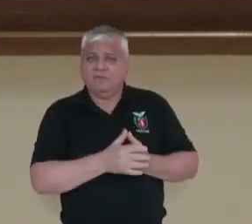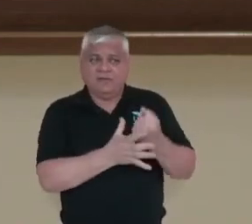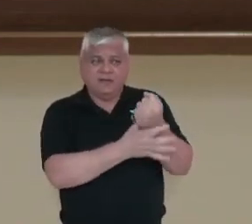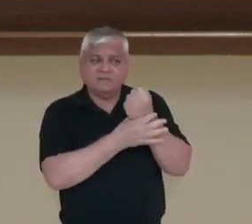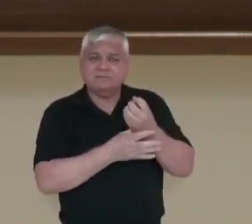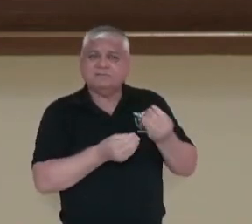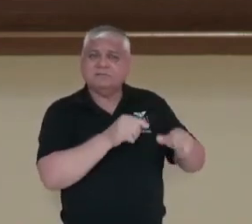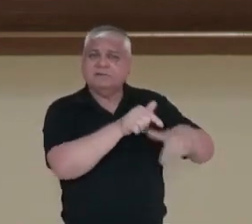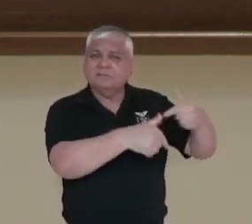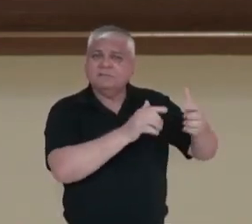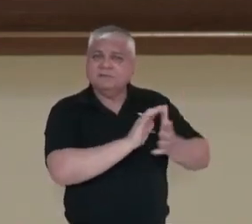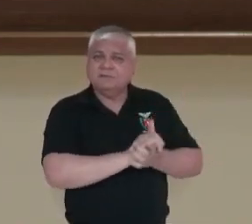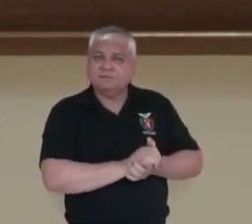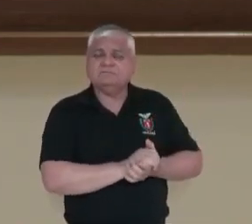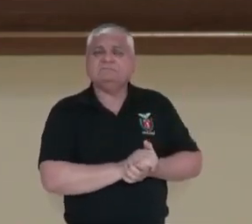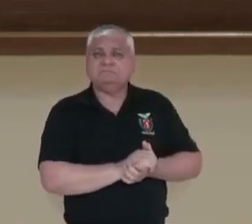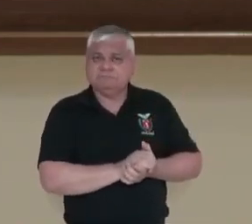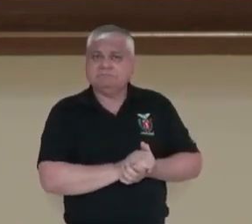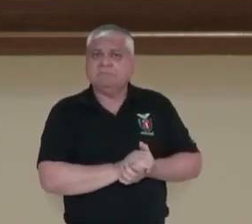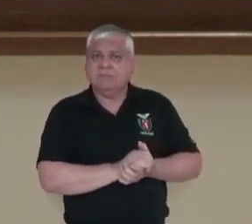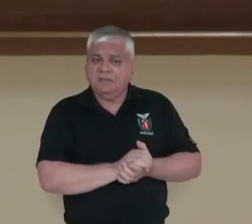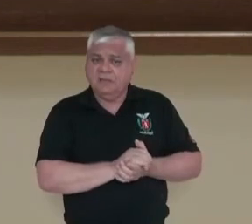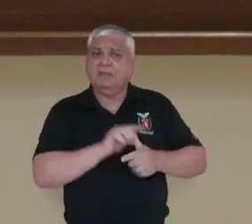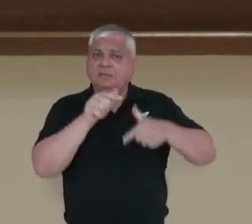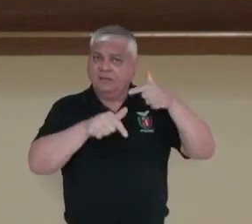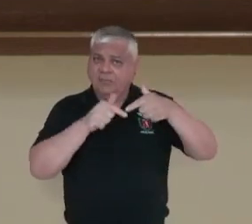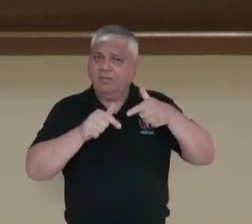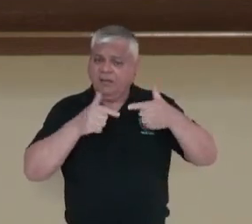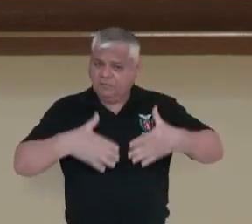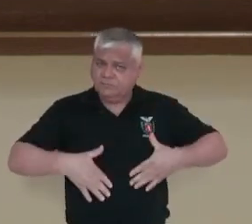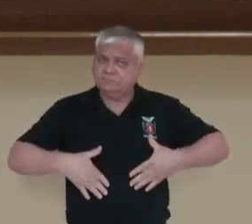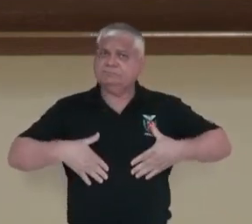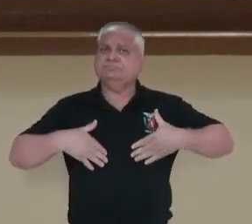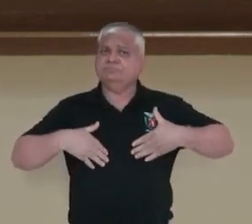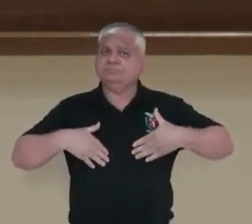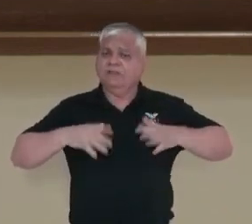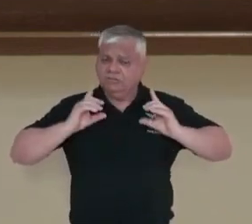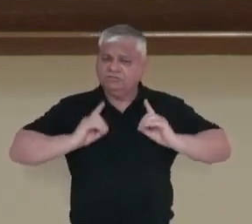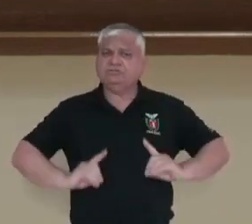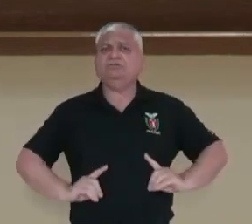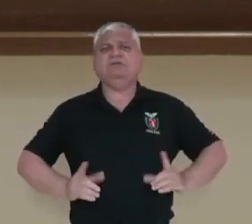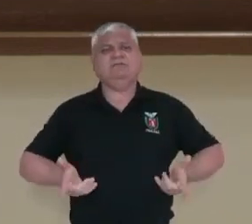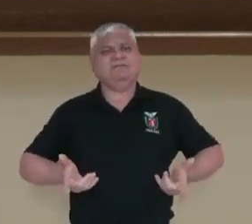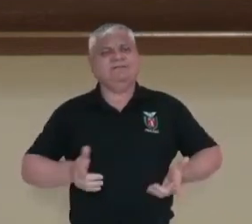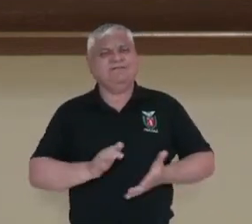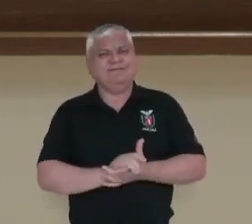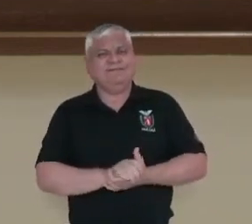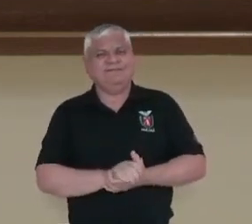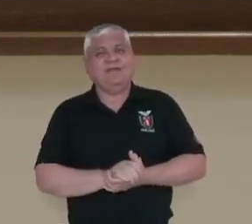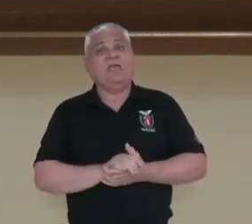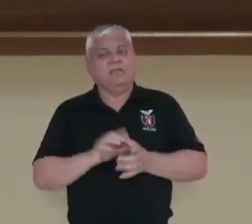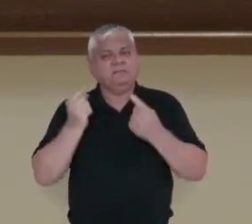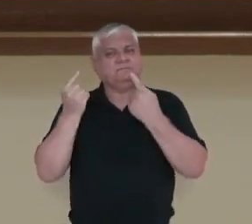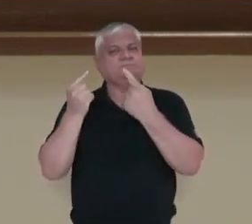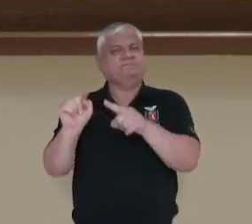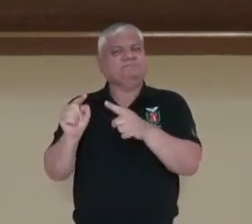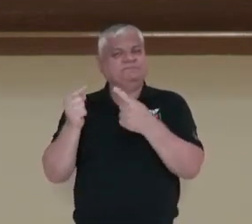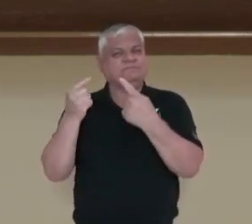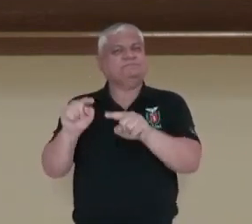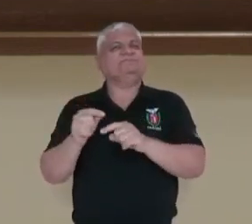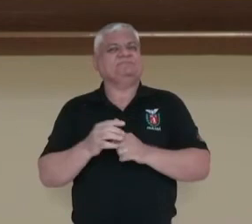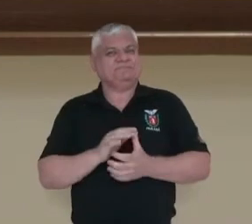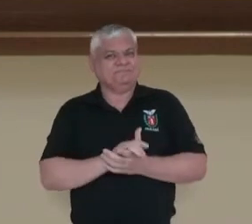Né? O trabalho não é uma questão de dignidade? Então ficam as contradições, né? Esse é o processo, essa é a crítica, esse é o